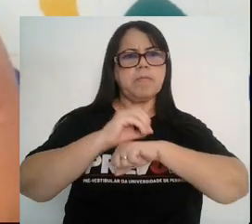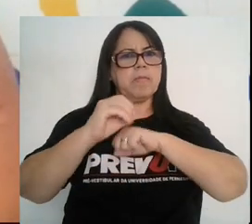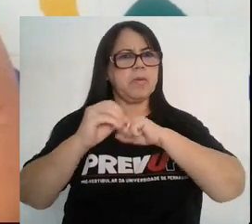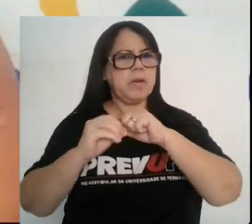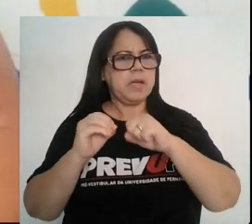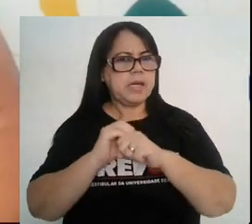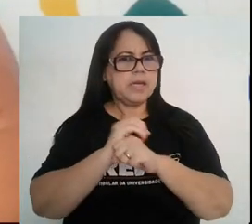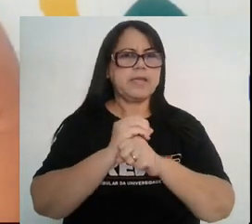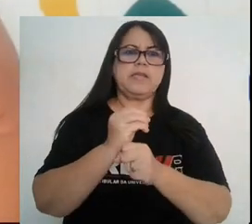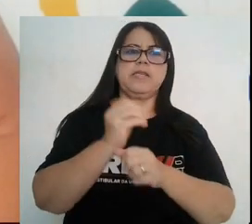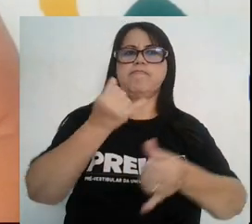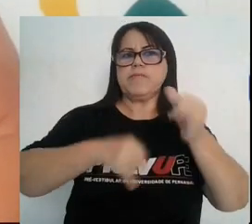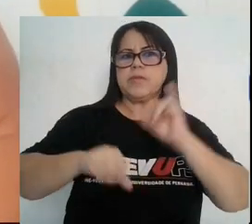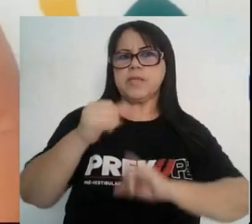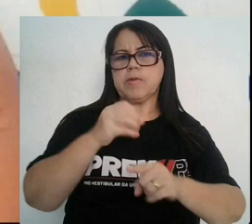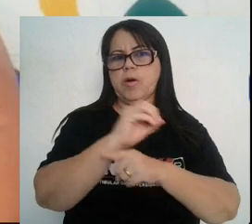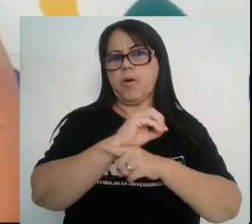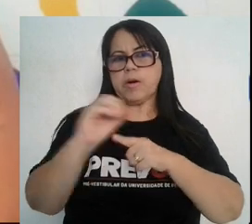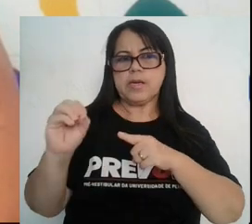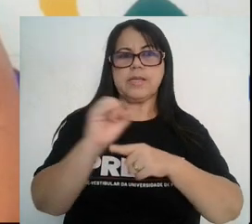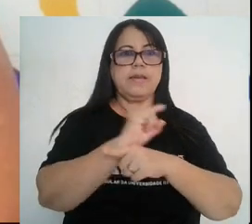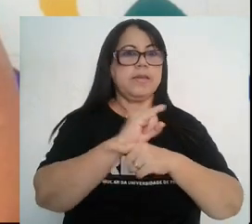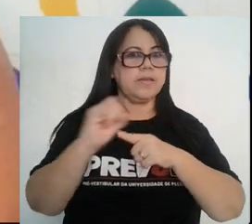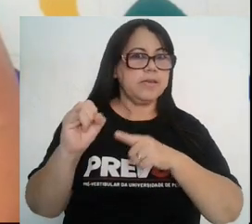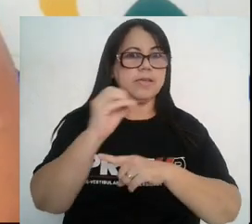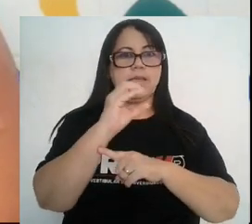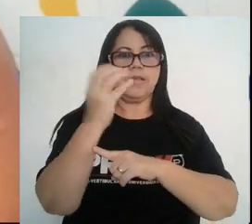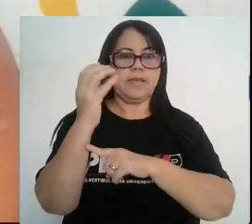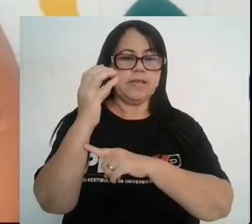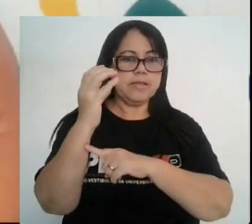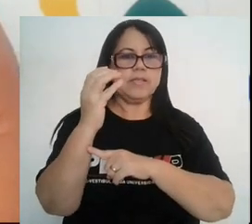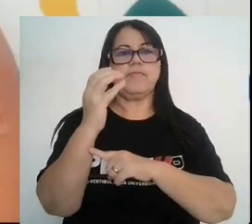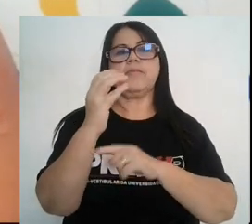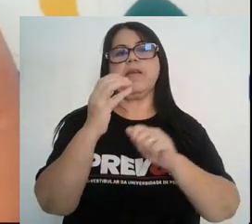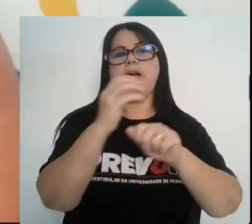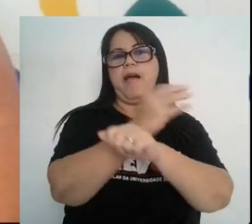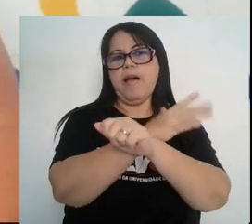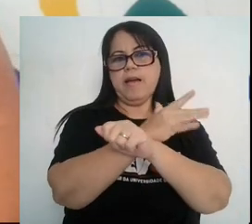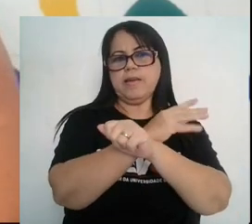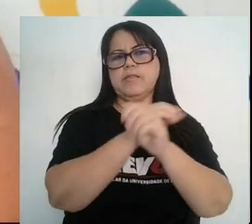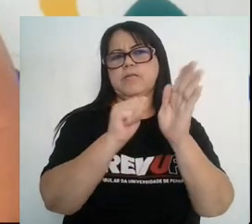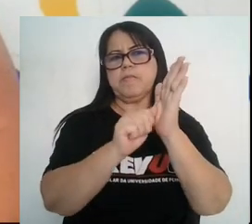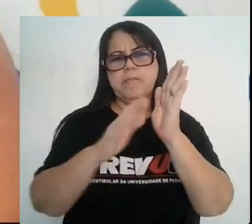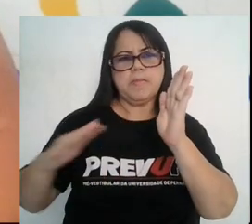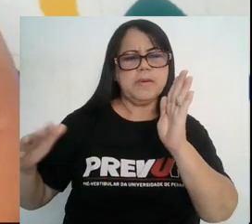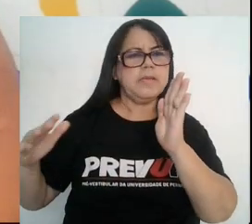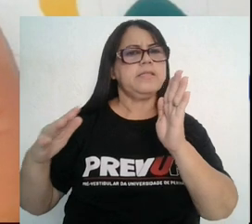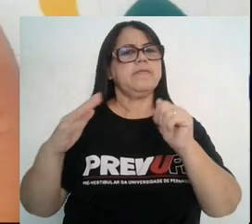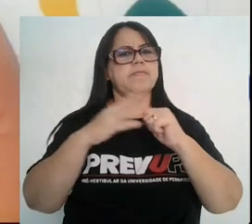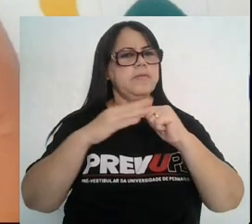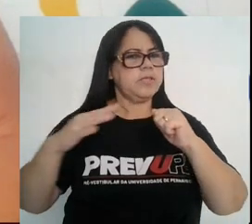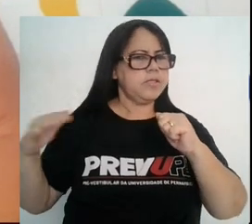moléculas, química orgânica, cadeia de carbono, química inorgânica, ácidos, bases, sais e óxidos, soluções e